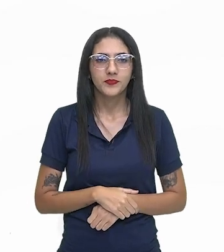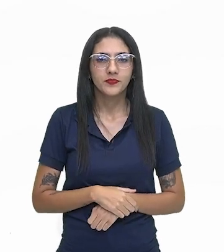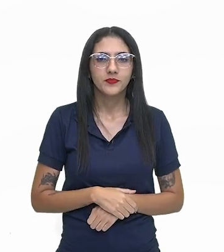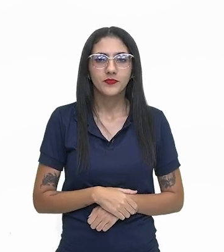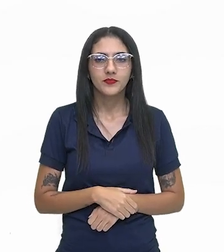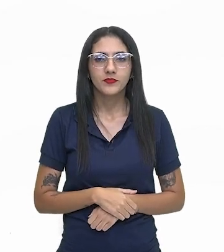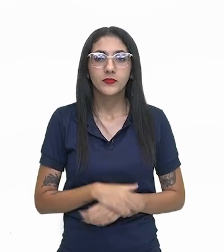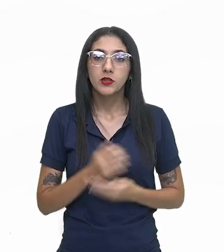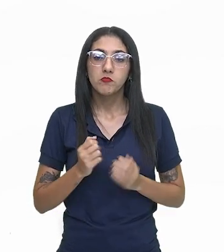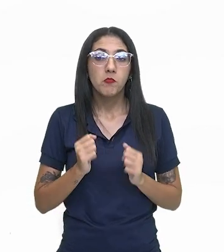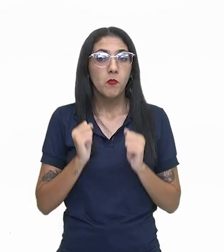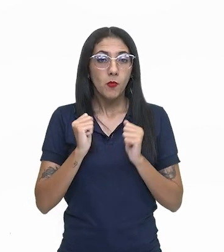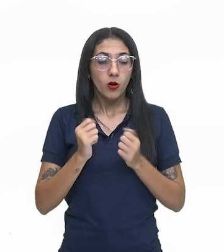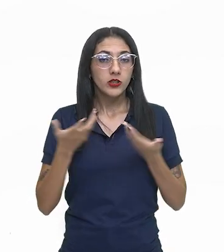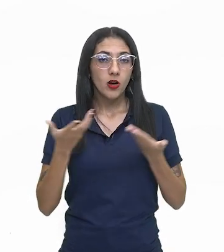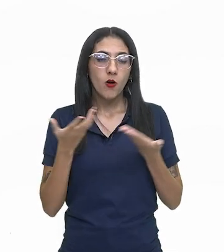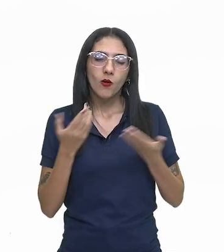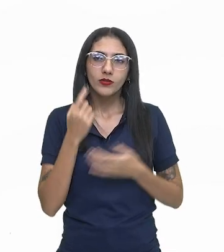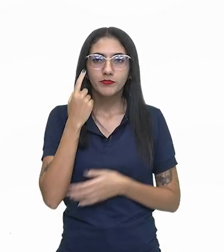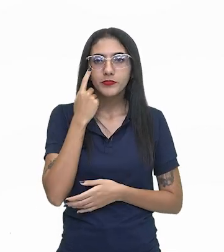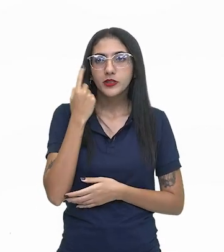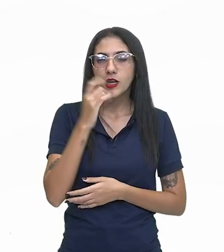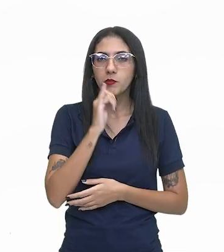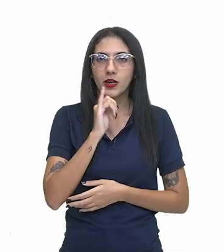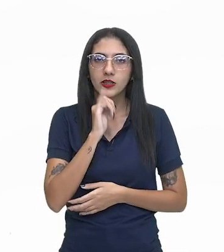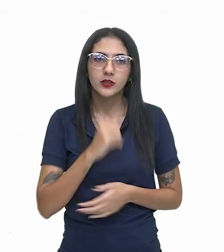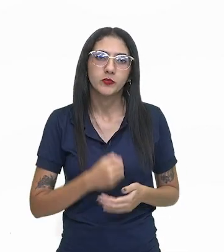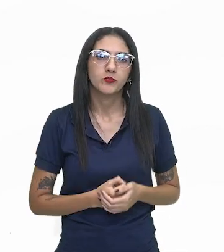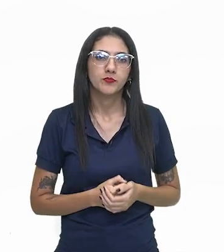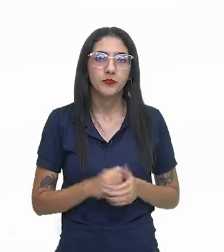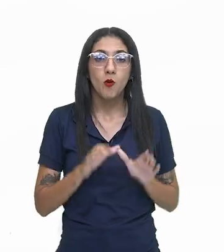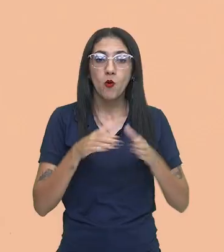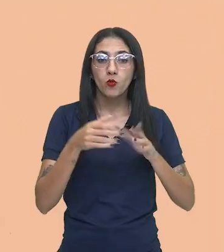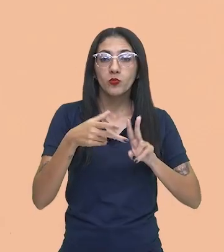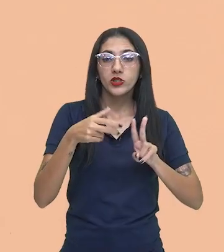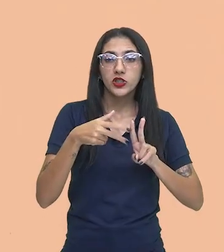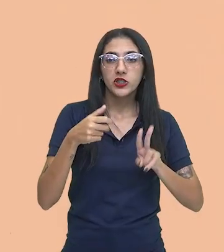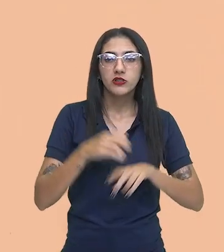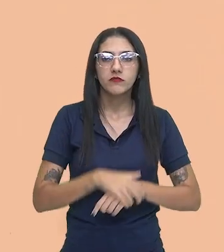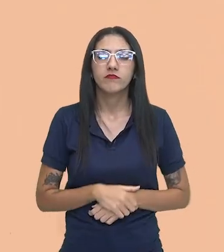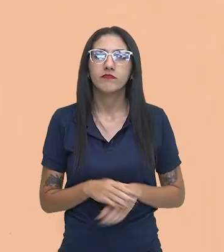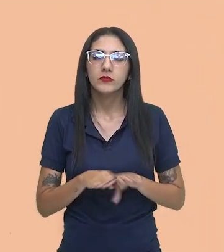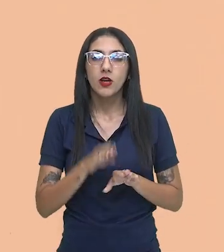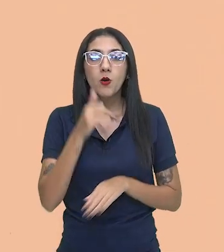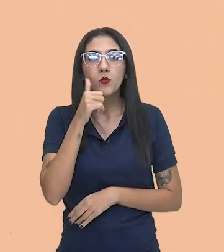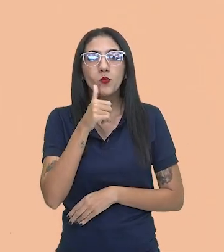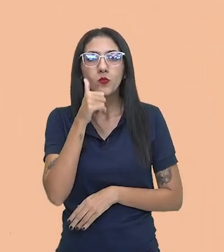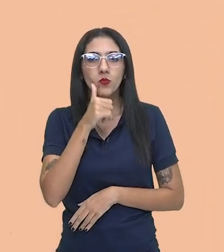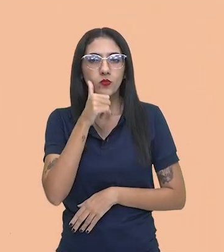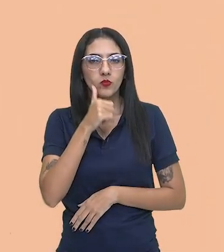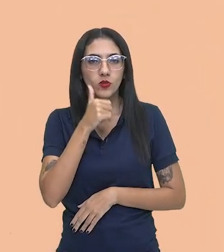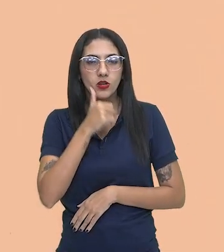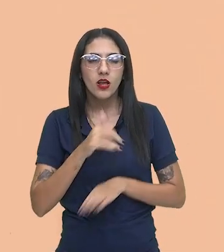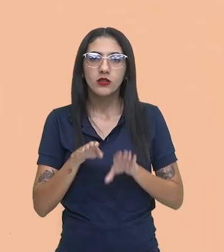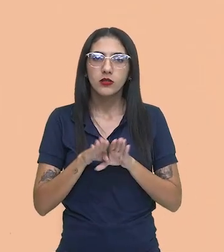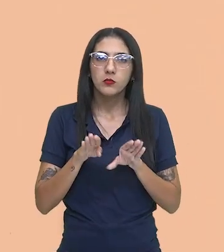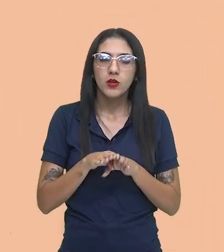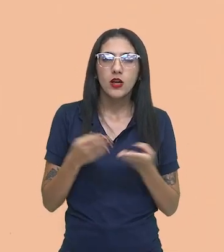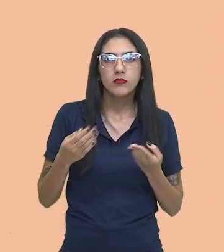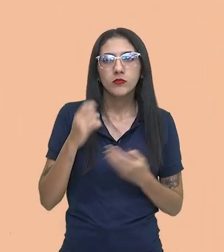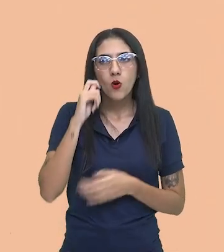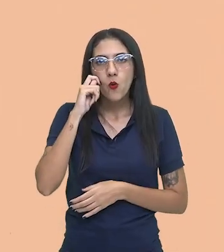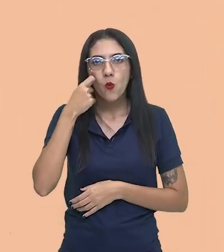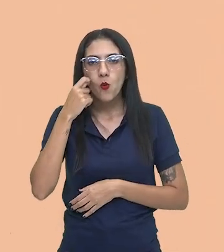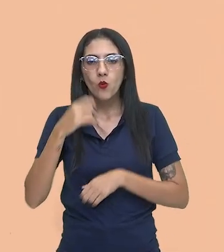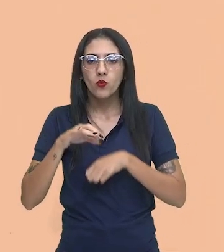exemplo, nós podemos trazer a questão dos indígenas, a questão da mulher, a questão dos negros, a